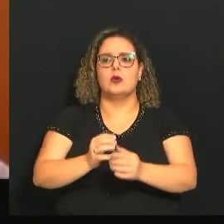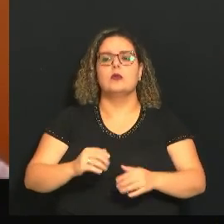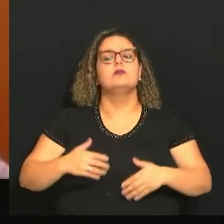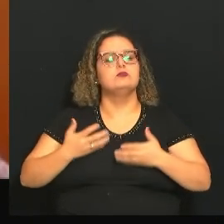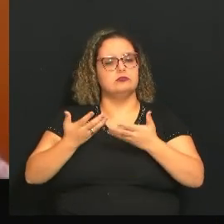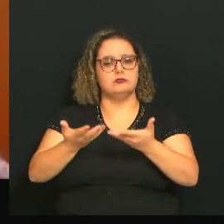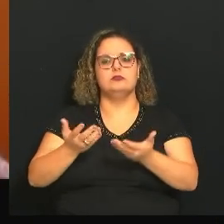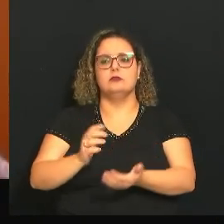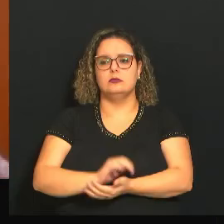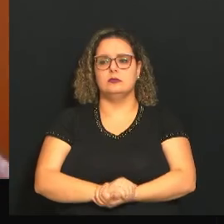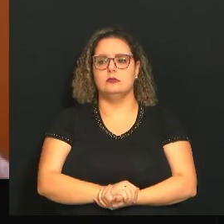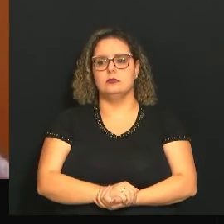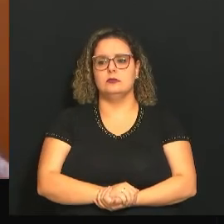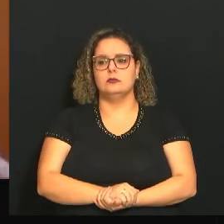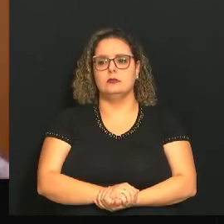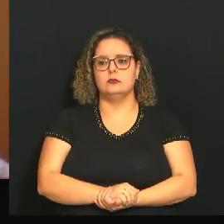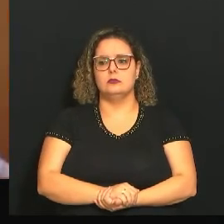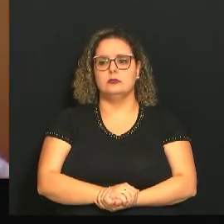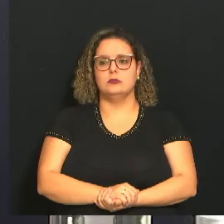aí.